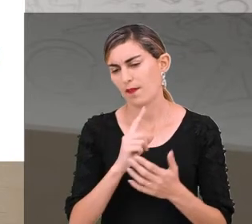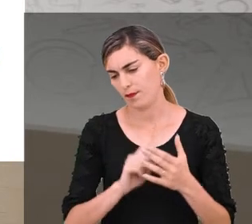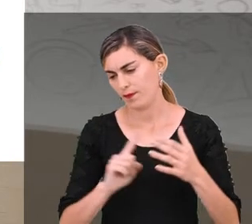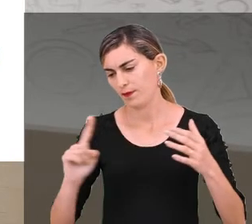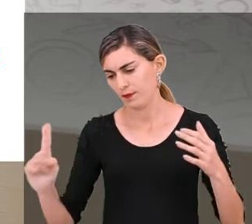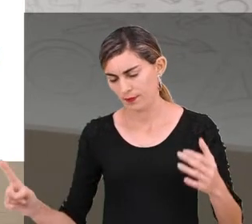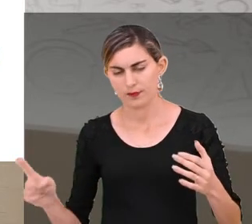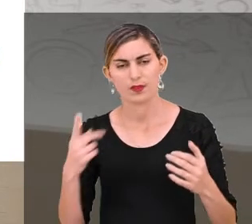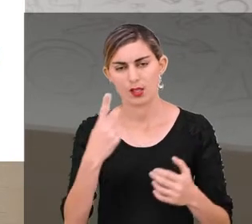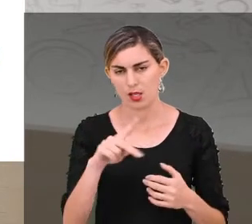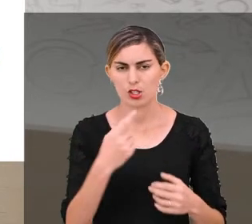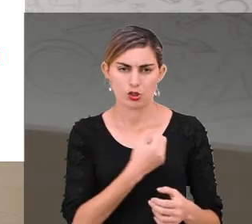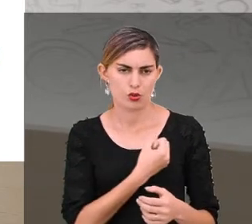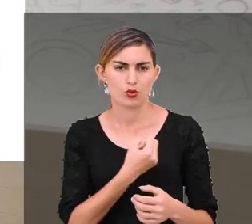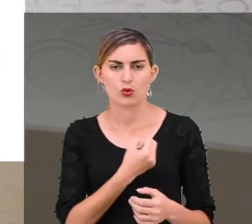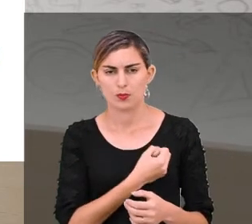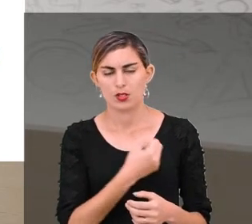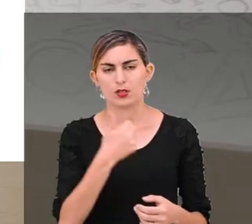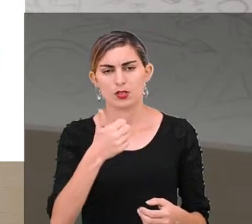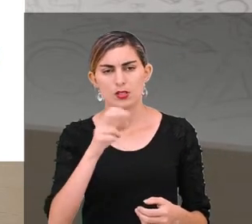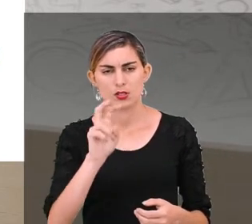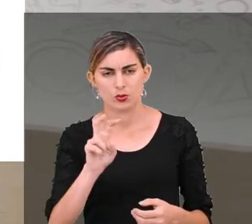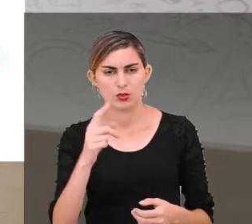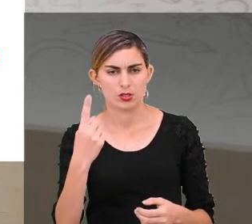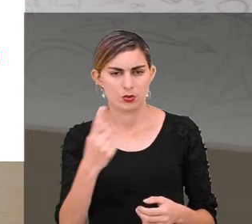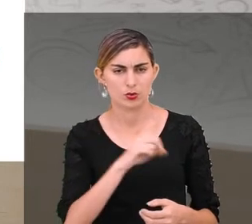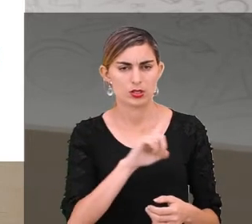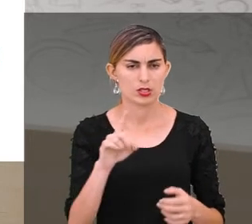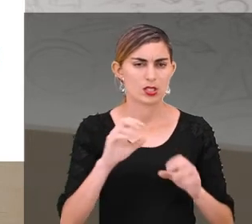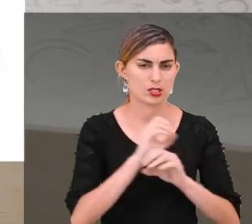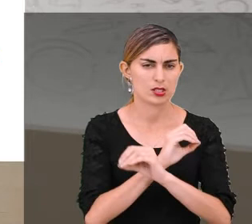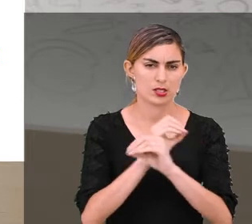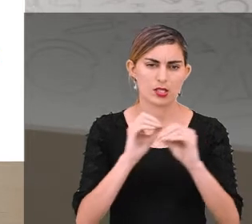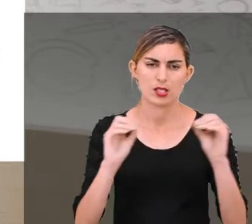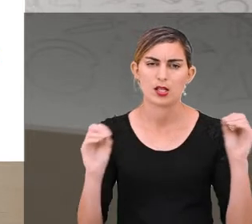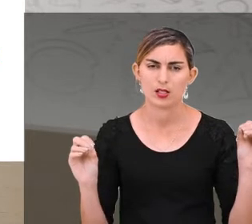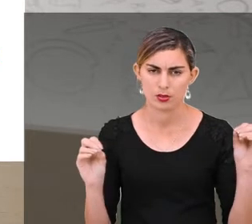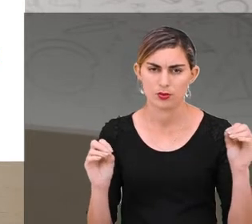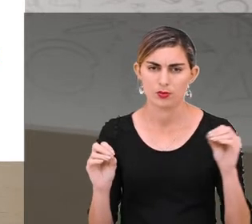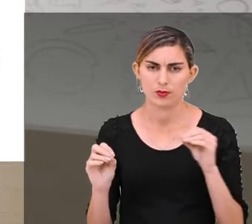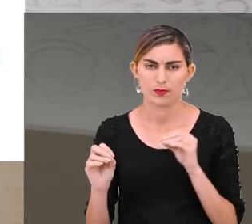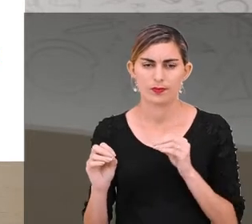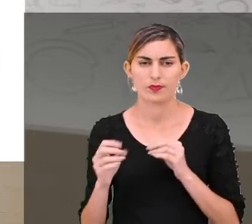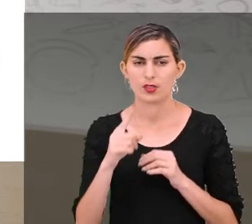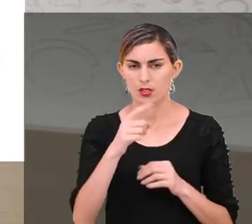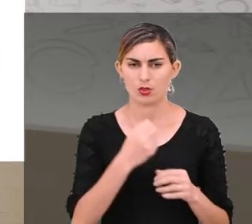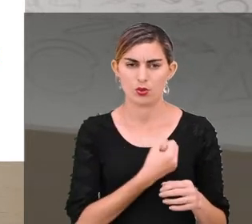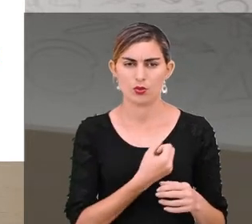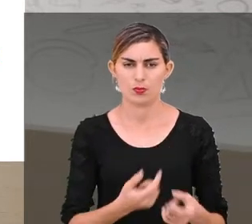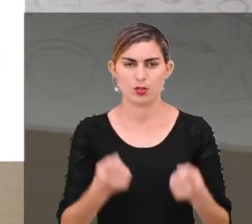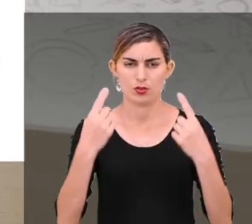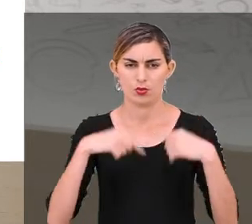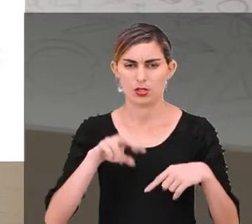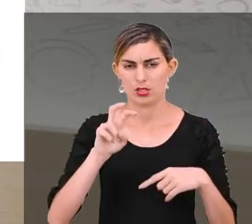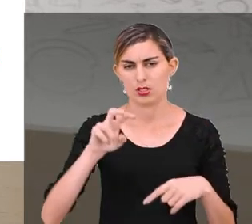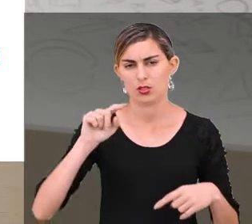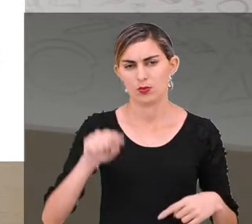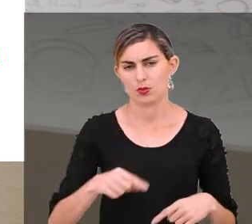com afastamento, esse número aqui de 151 dias, ele é zerado. Esse número que está aqui